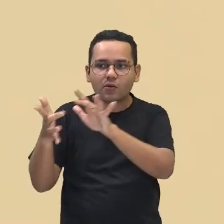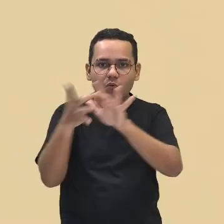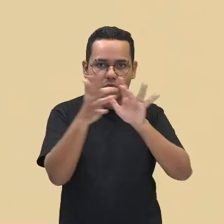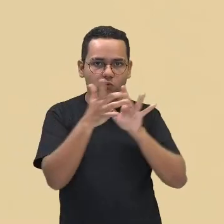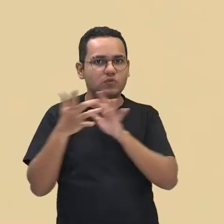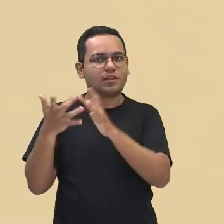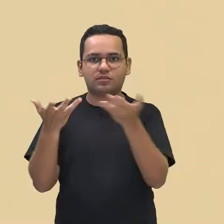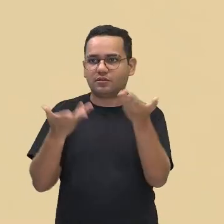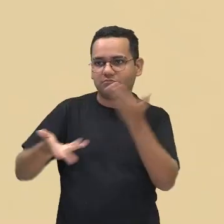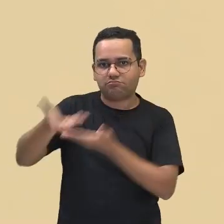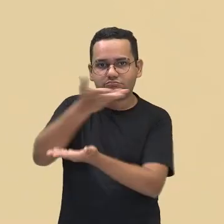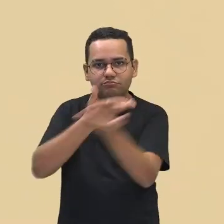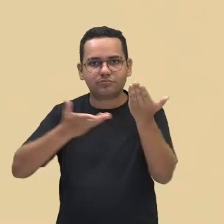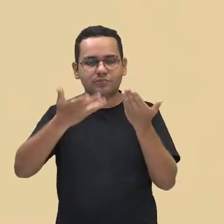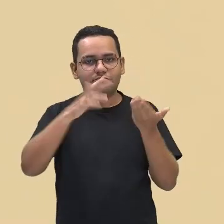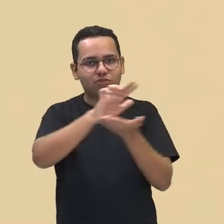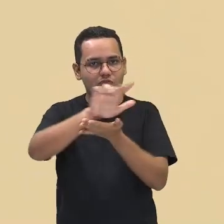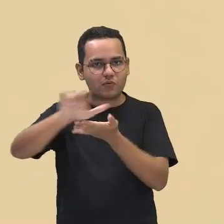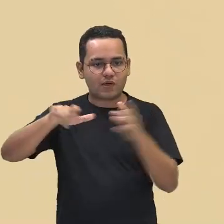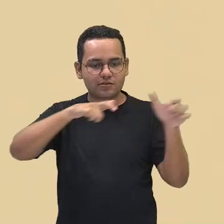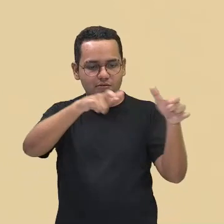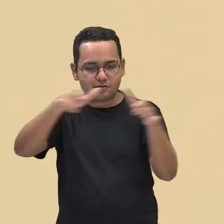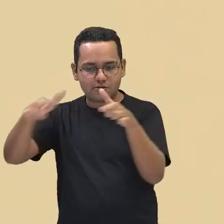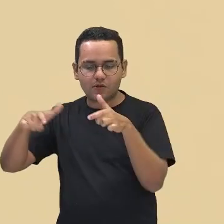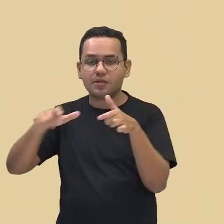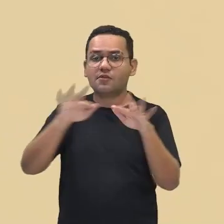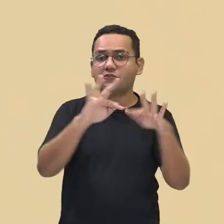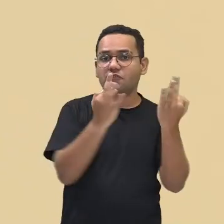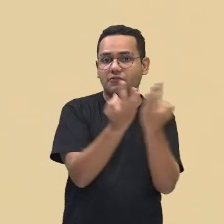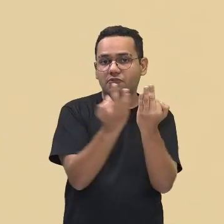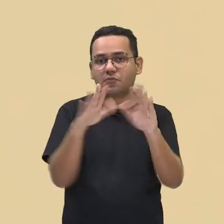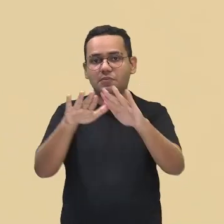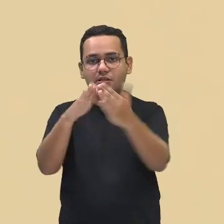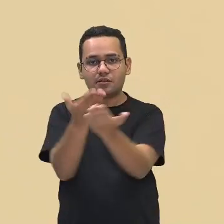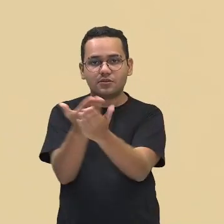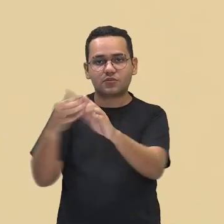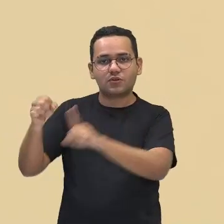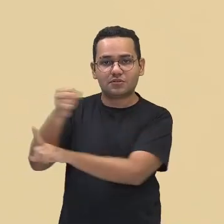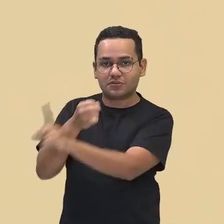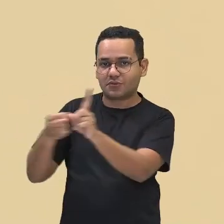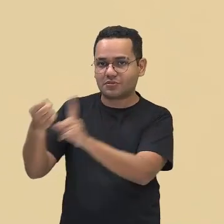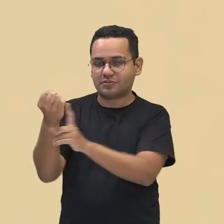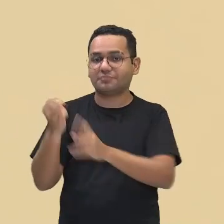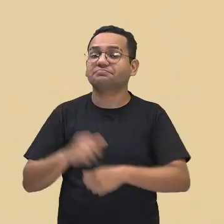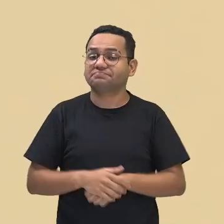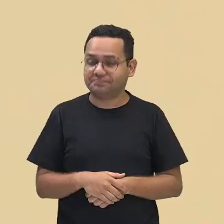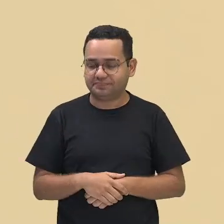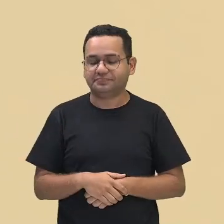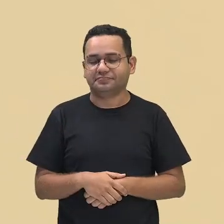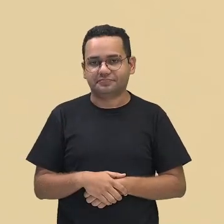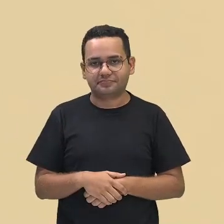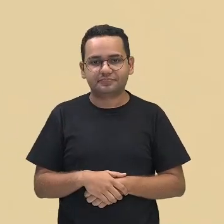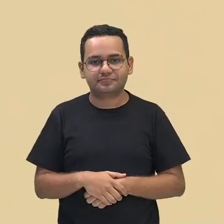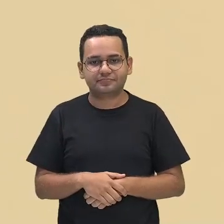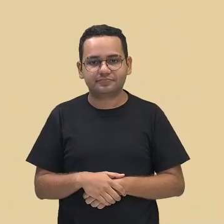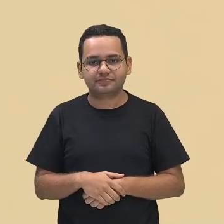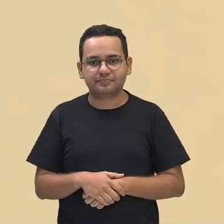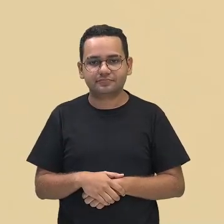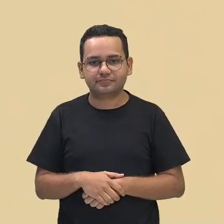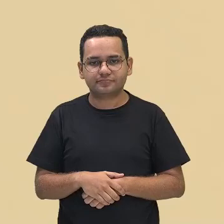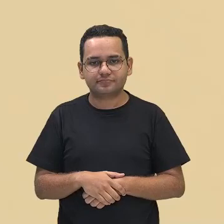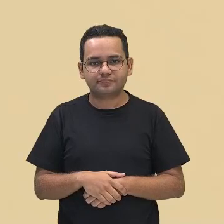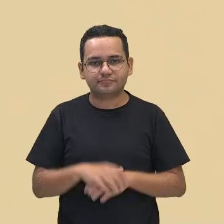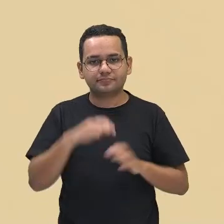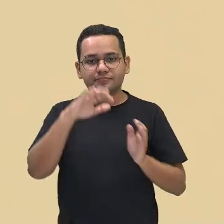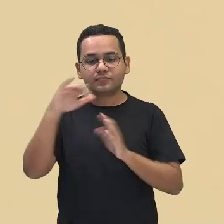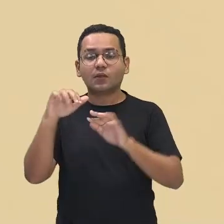núcleo familiar, o núcleo escolar, o núcleo social. Então, percebam aqui que a